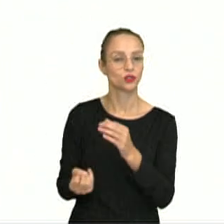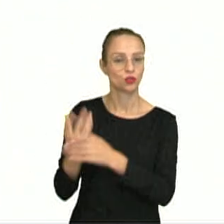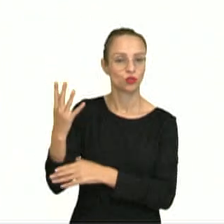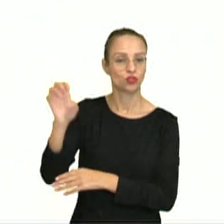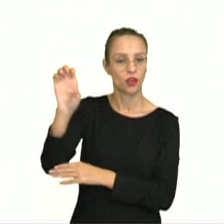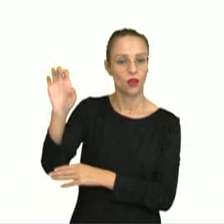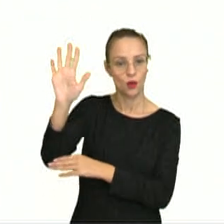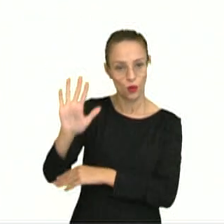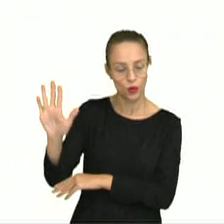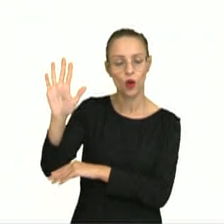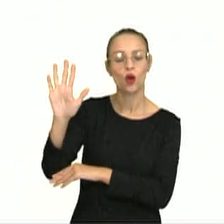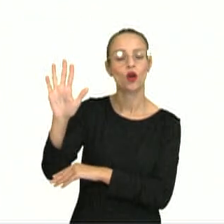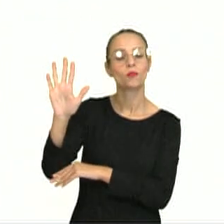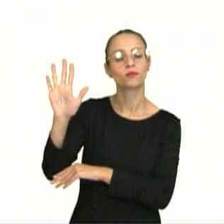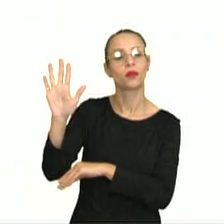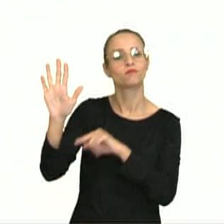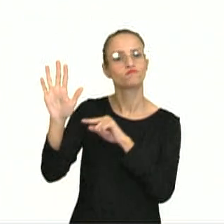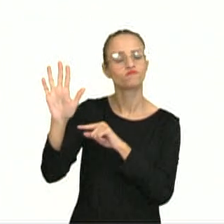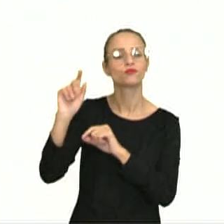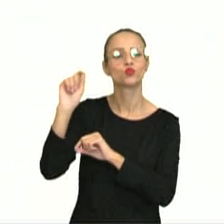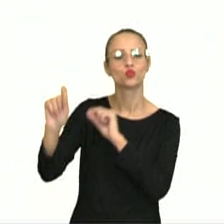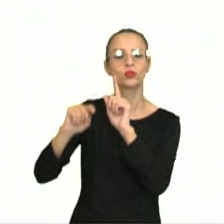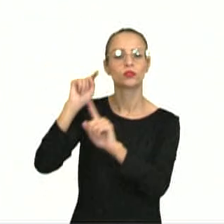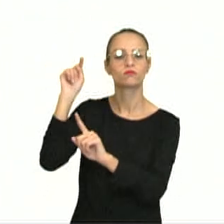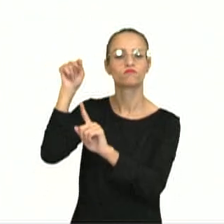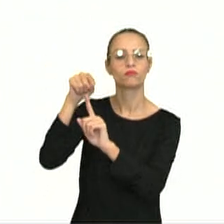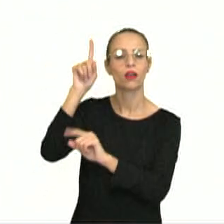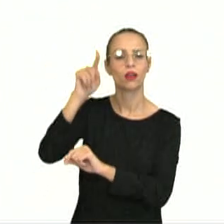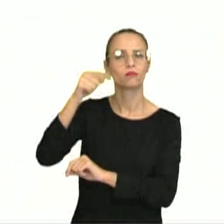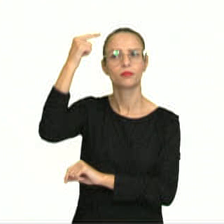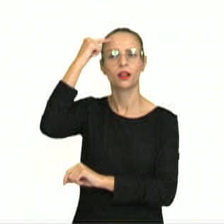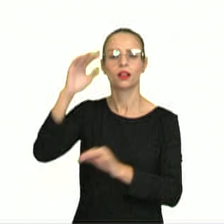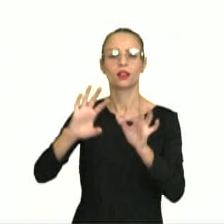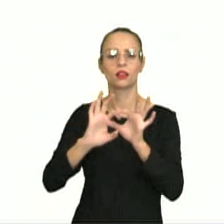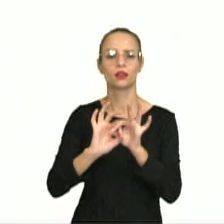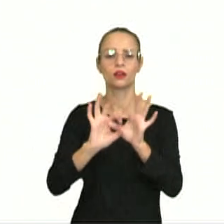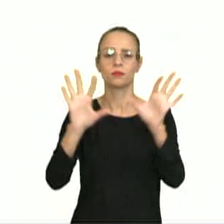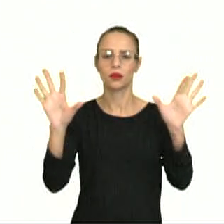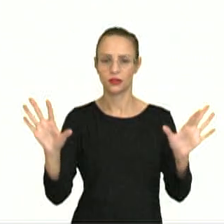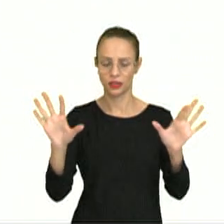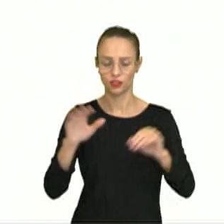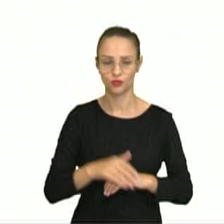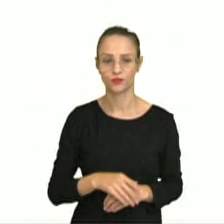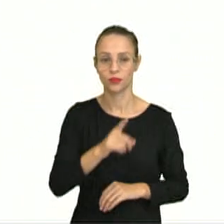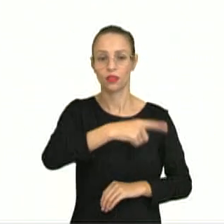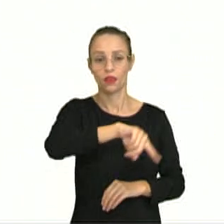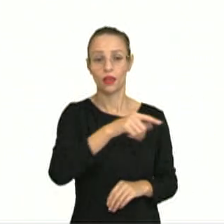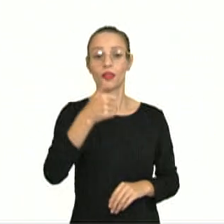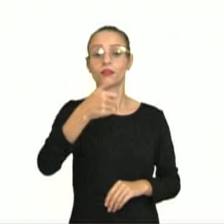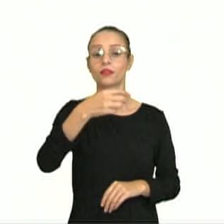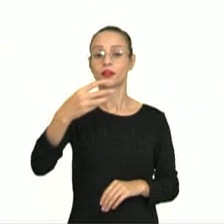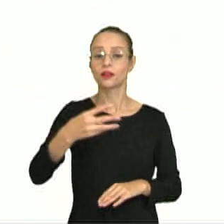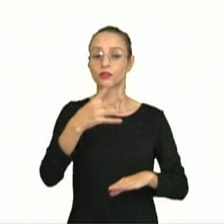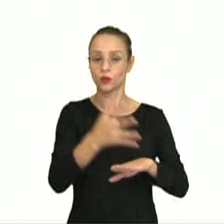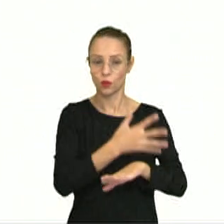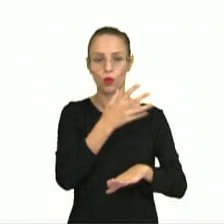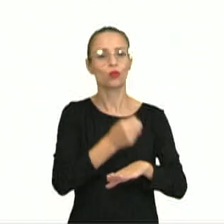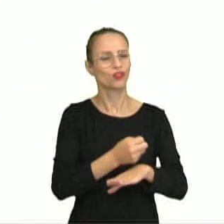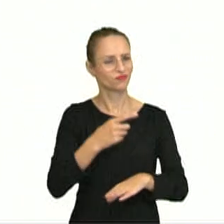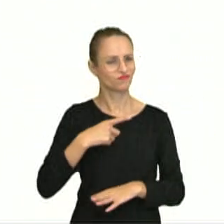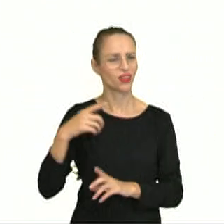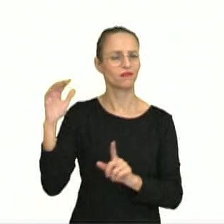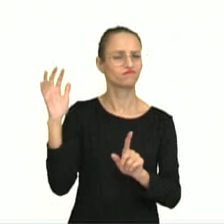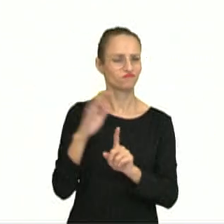na Europa e que está sempre pensando a liberdade, né? As 13 colônias vão ser muito influenciadas por